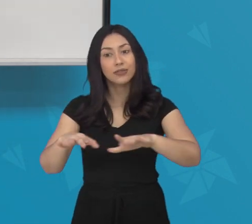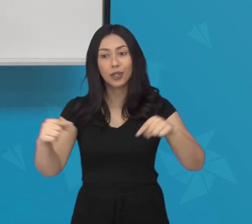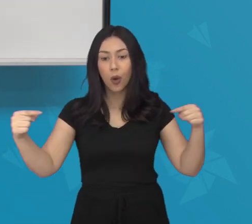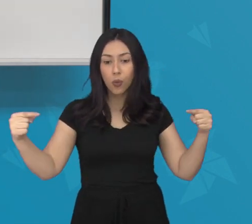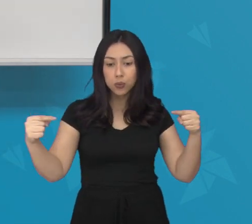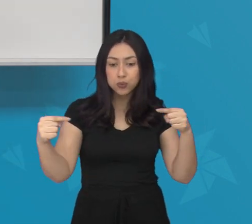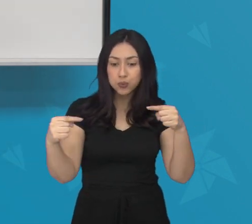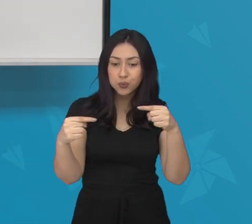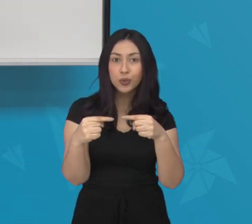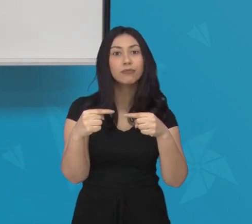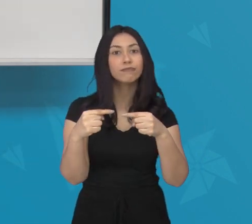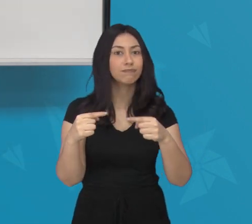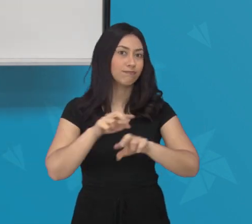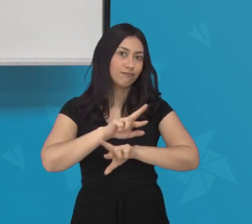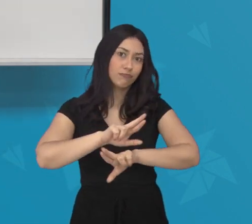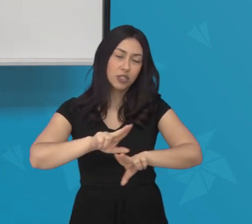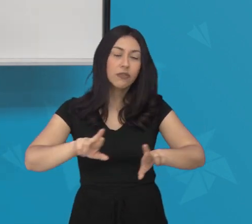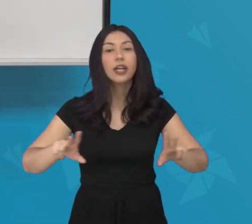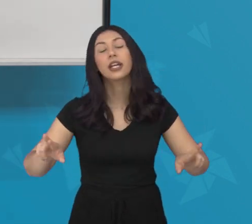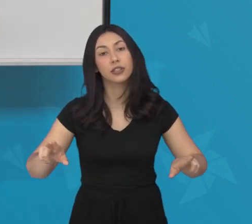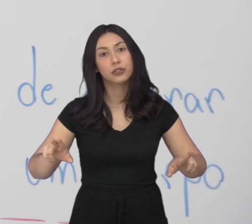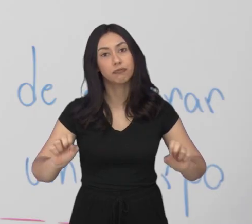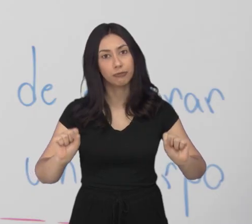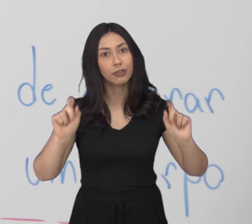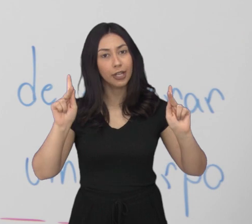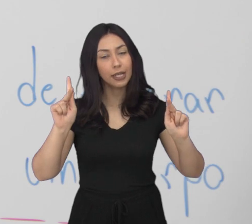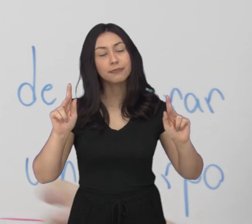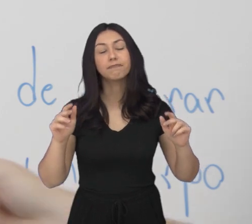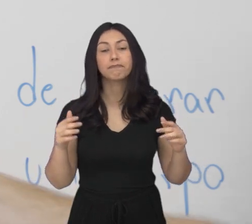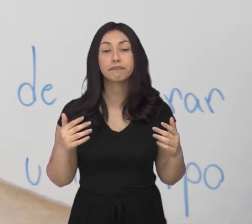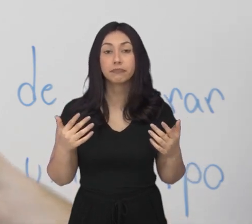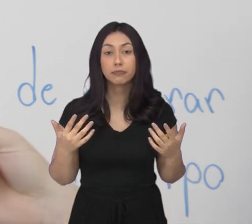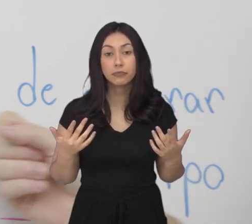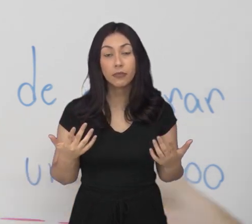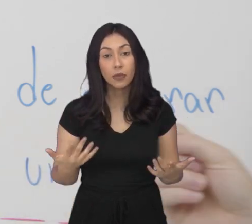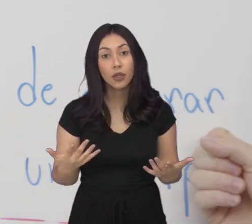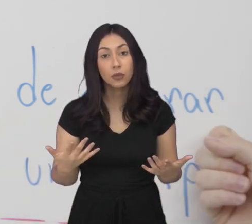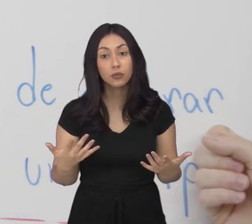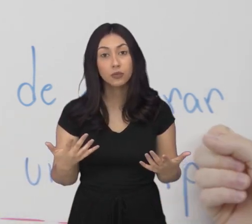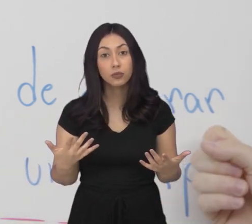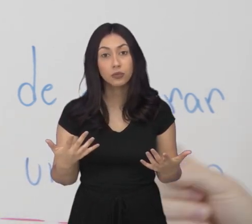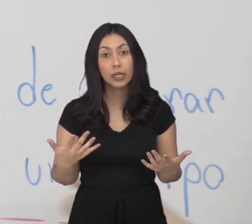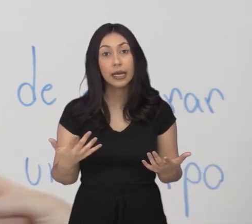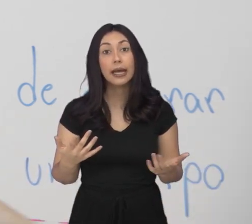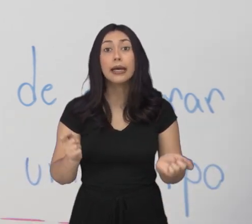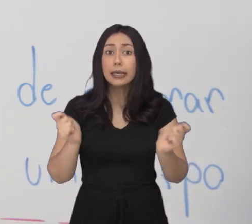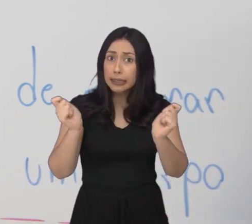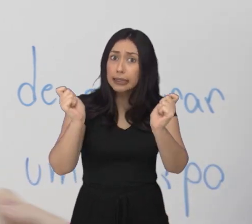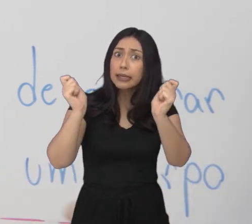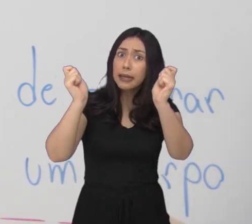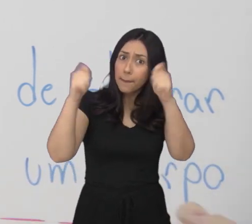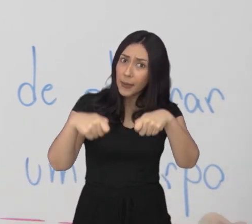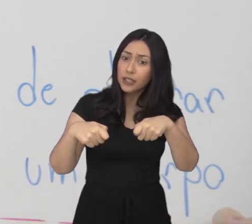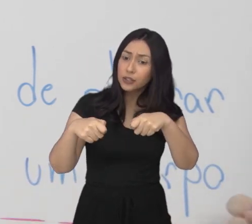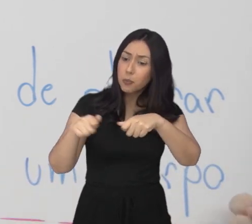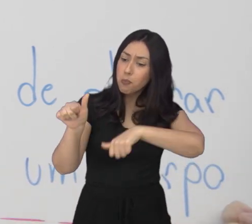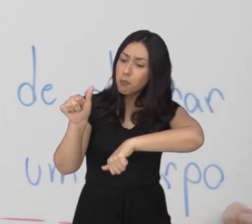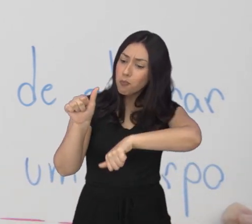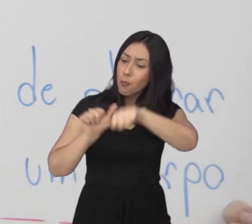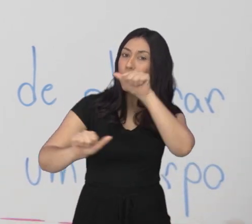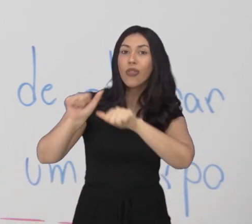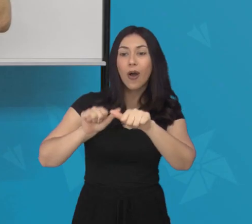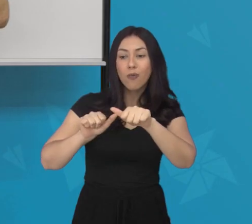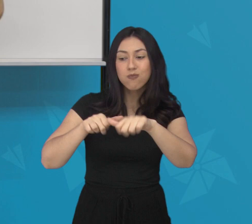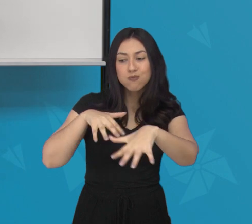que a vida ande, com que as coisas aconteçam. Beleza? Então olha só, é a interação capaz de alterar o movimento de